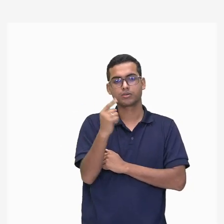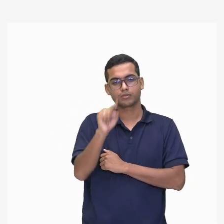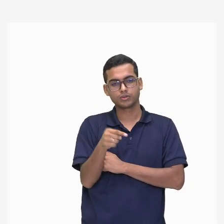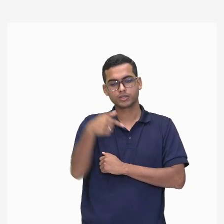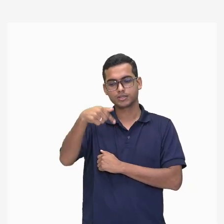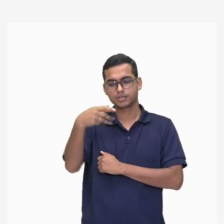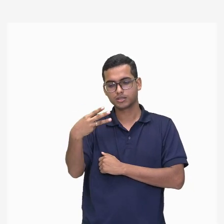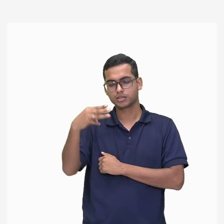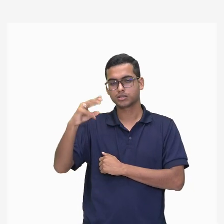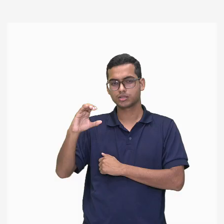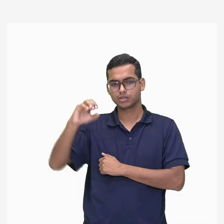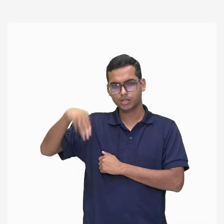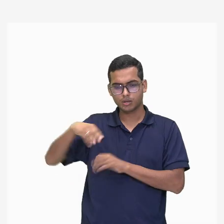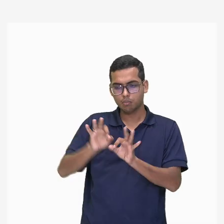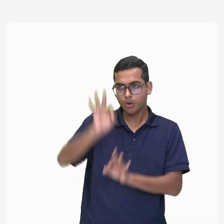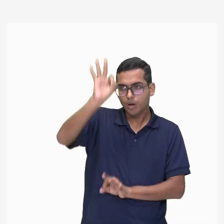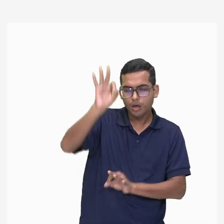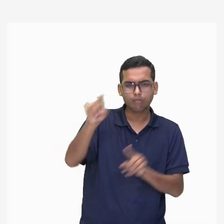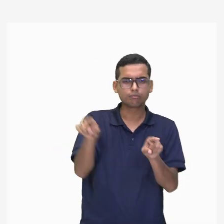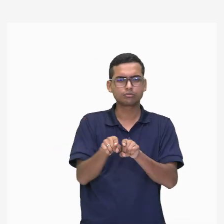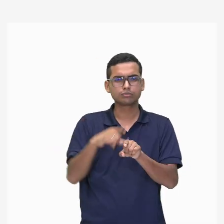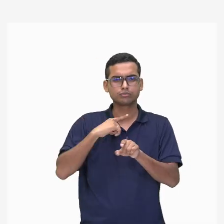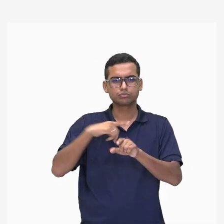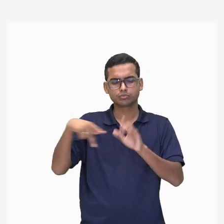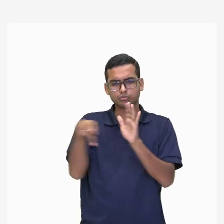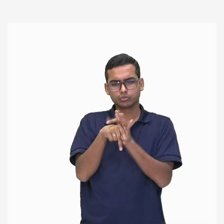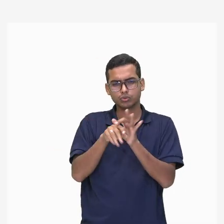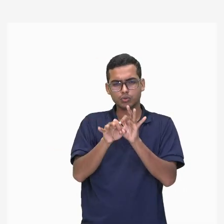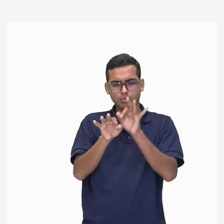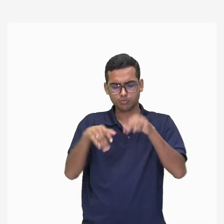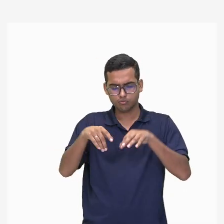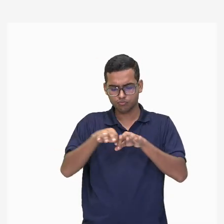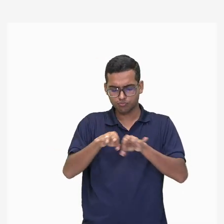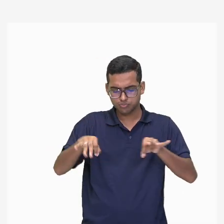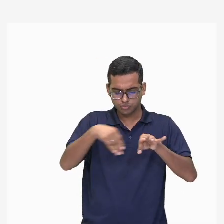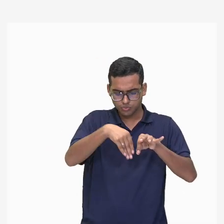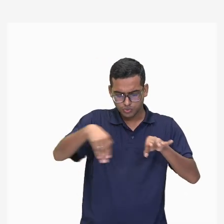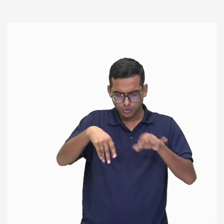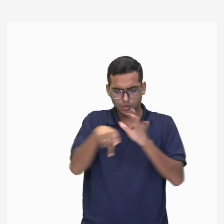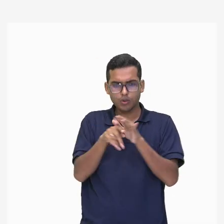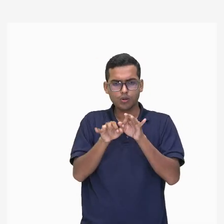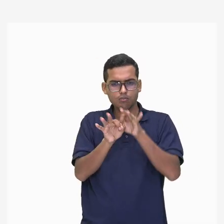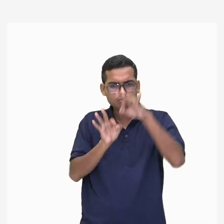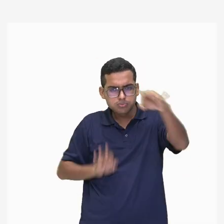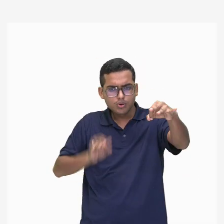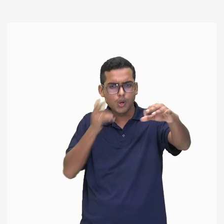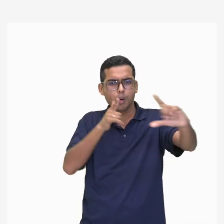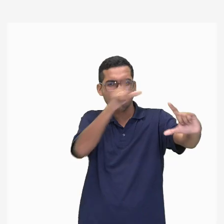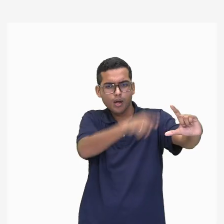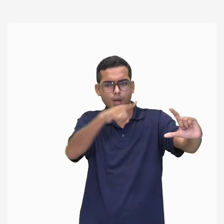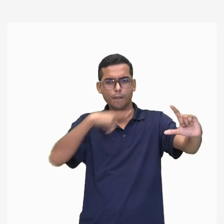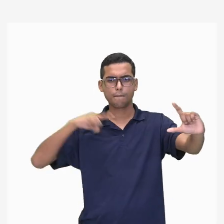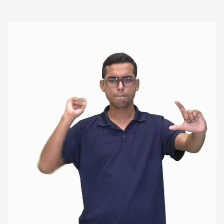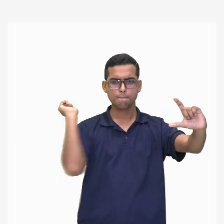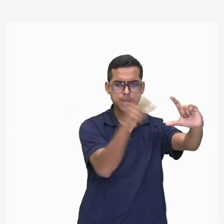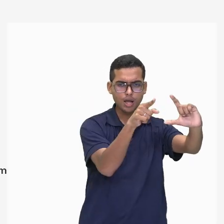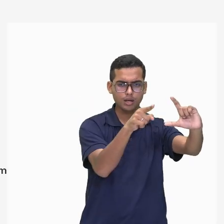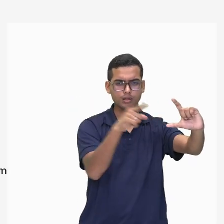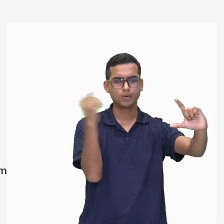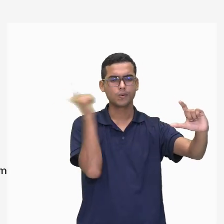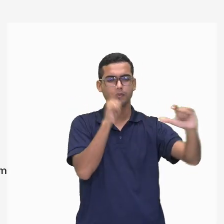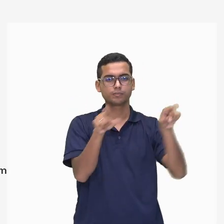chão, distanciando de 2,37 m. E nós vamos ver aí também os dardos. Olha só como é que são os